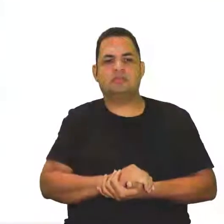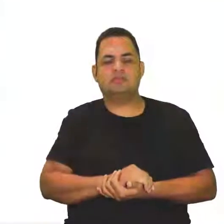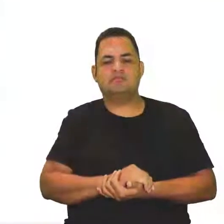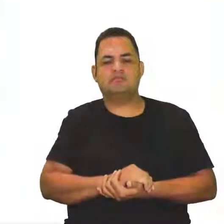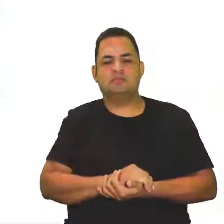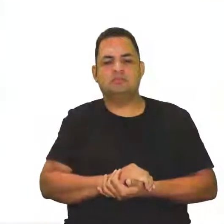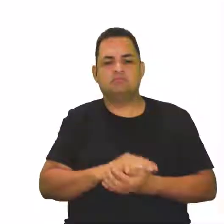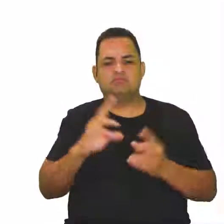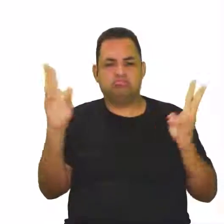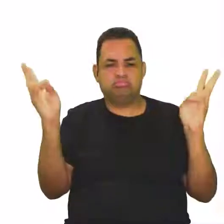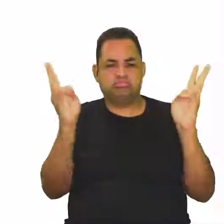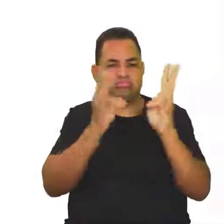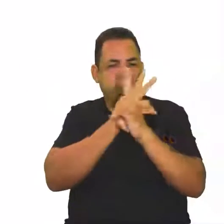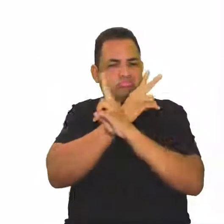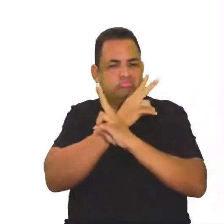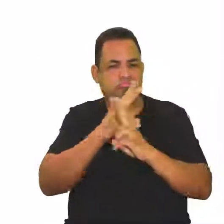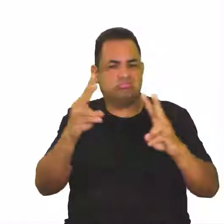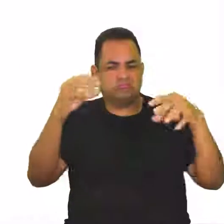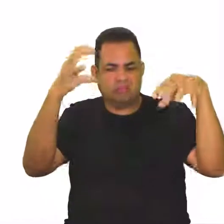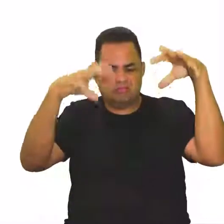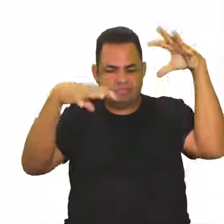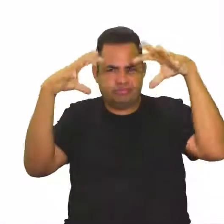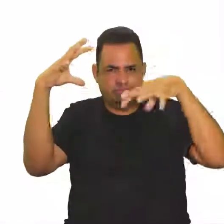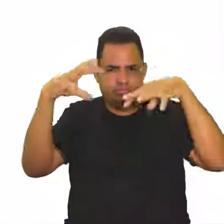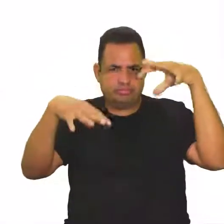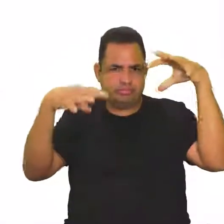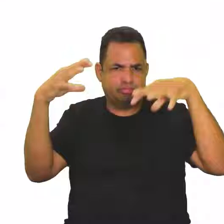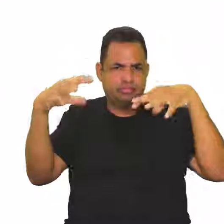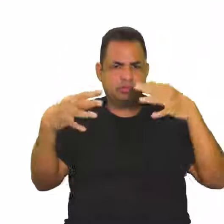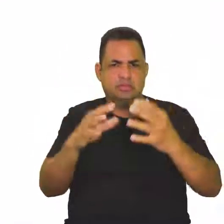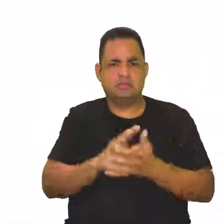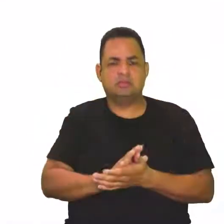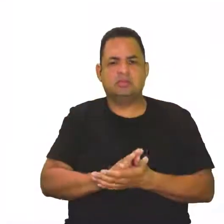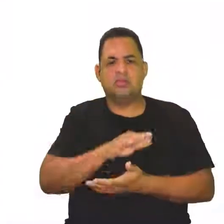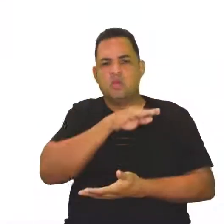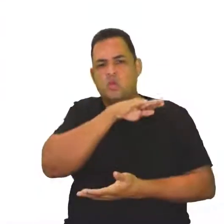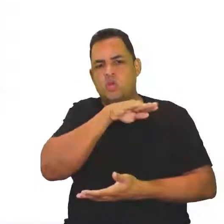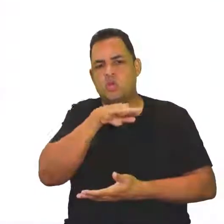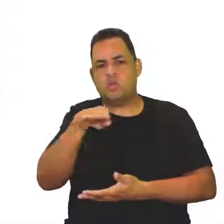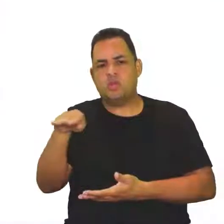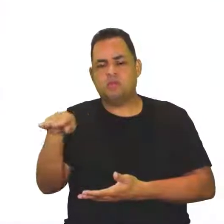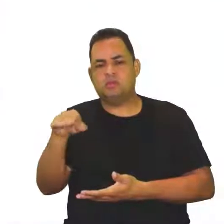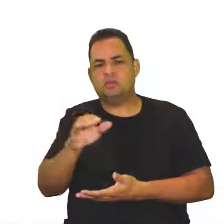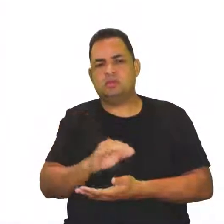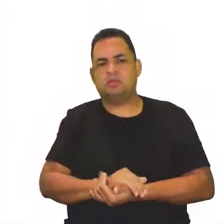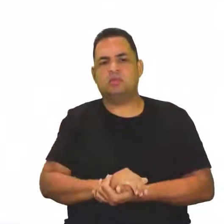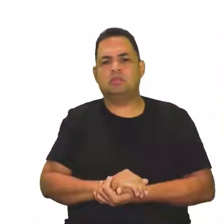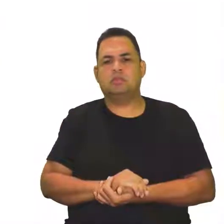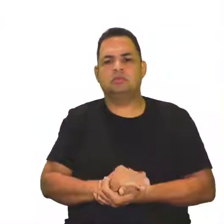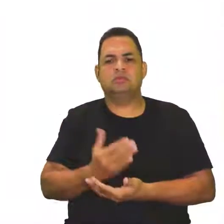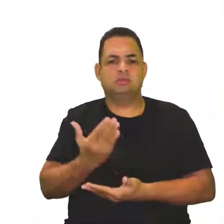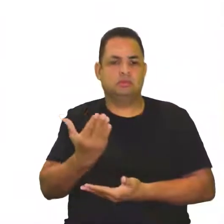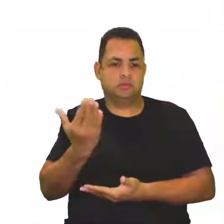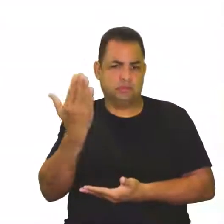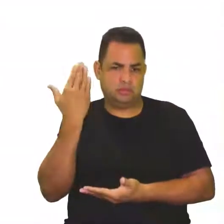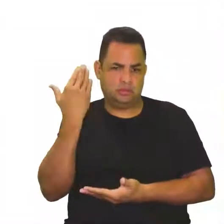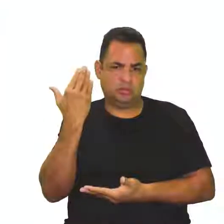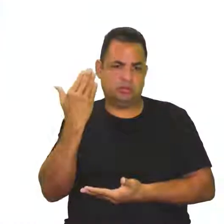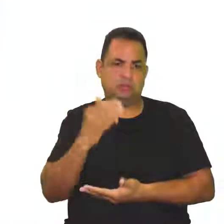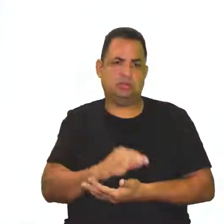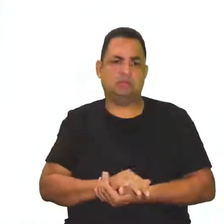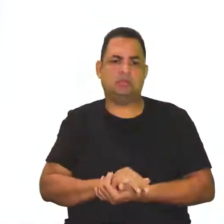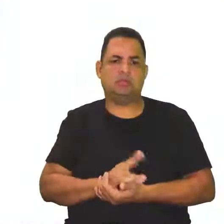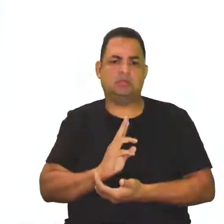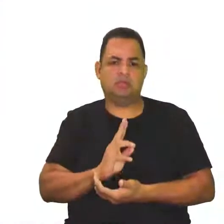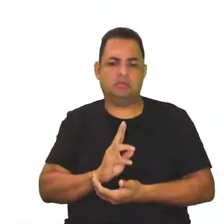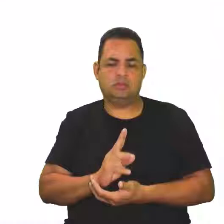uma trovoada, tempestade, né? E os horizontais, no caso, na parte de trás.